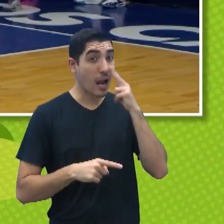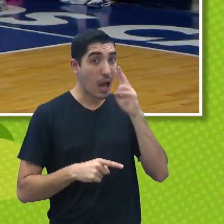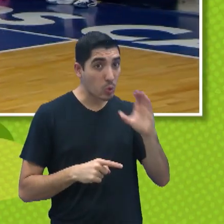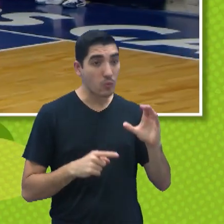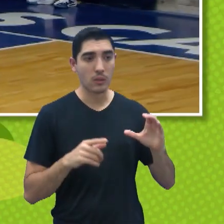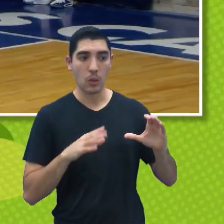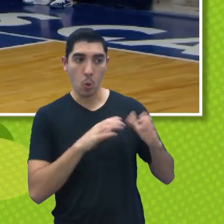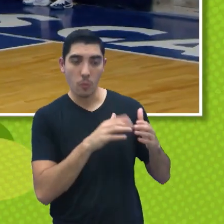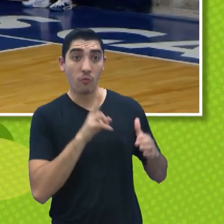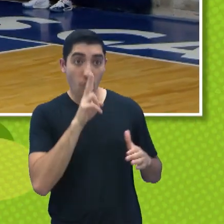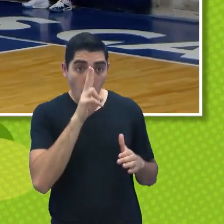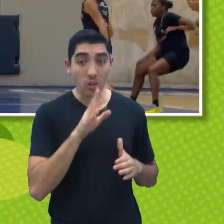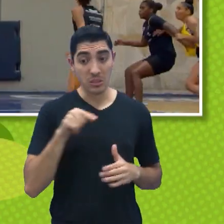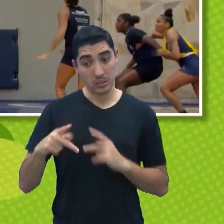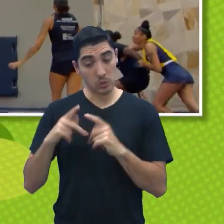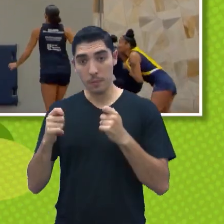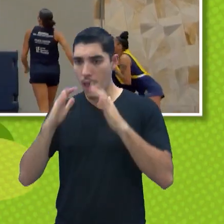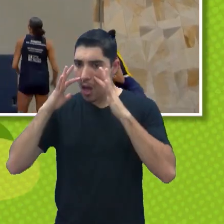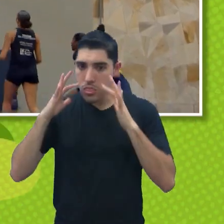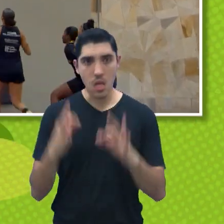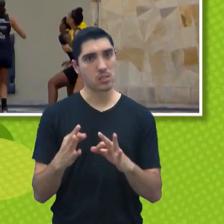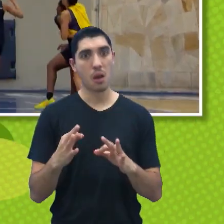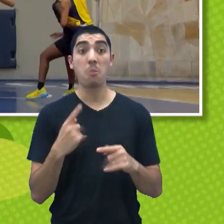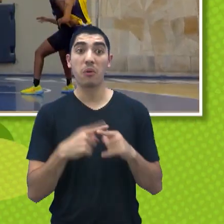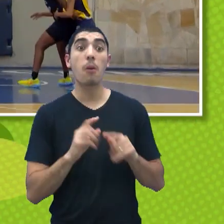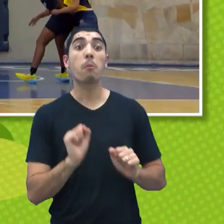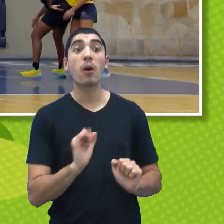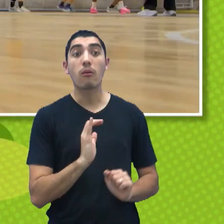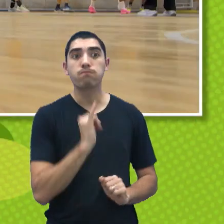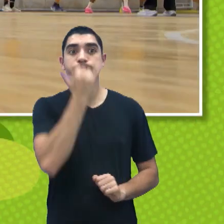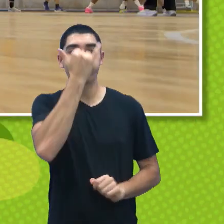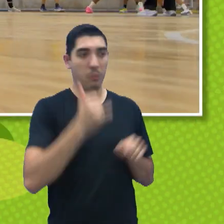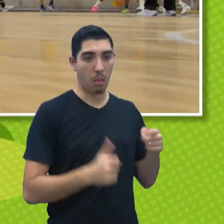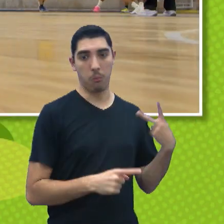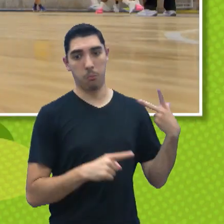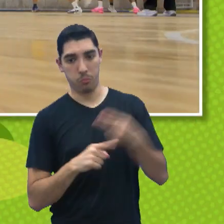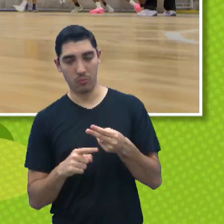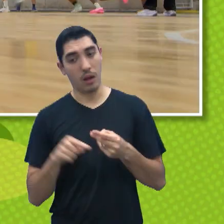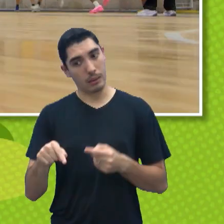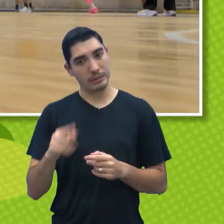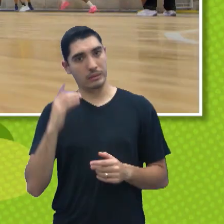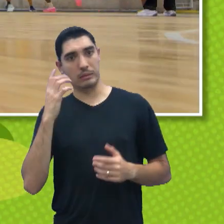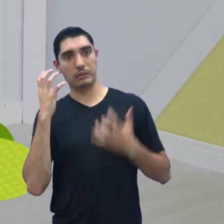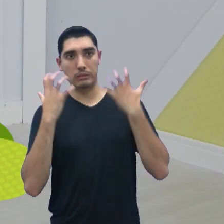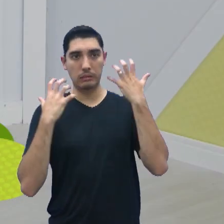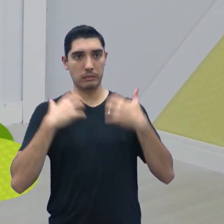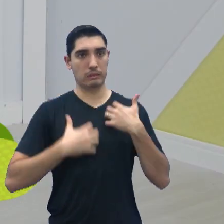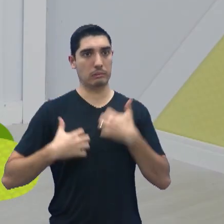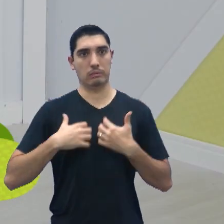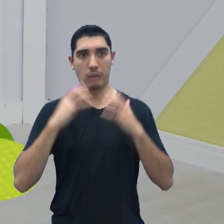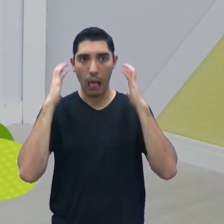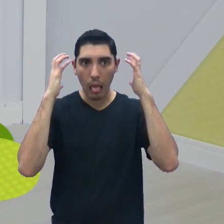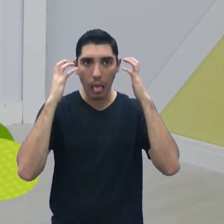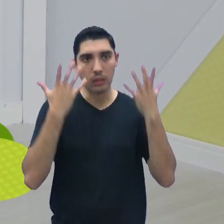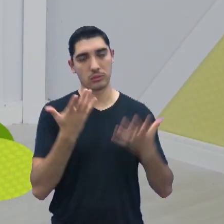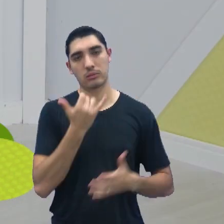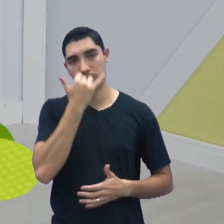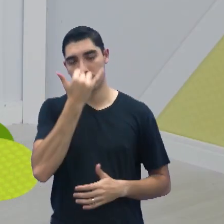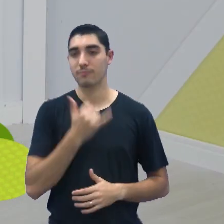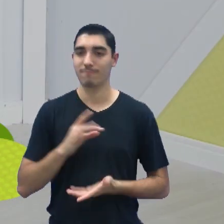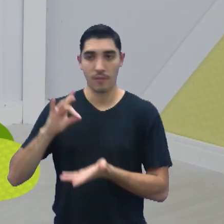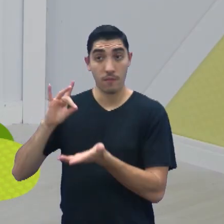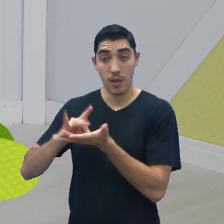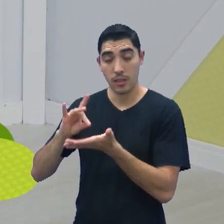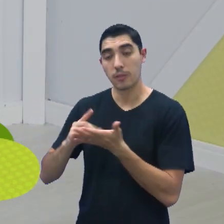entrar super concentrada para as meninas voltarem novamente a encontrar o caminho das vitórias dentro da competição. Com certeza. Então amanhã, 4